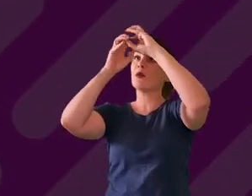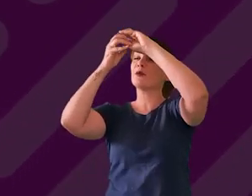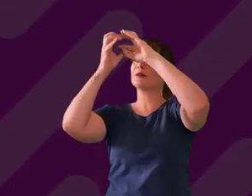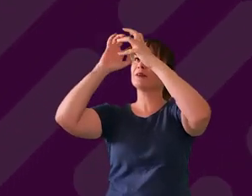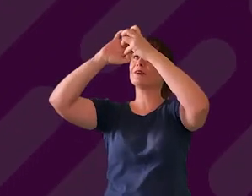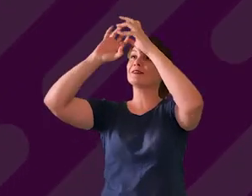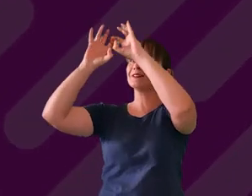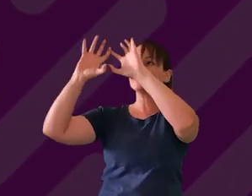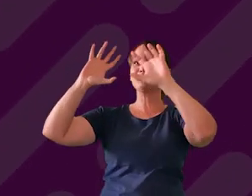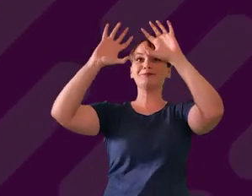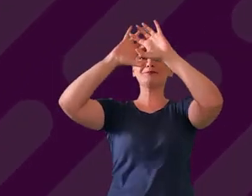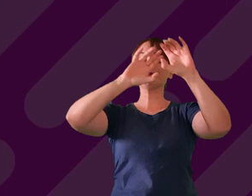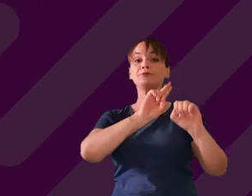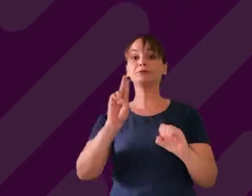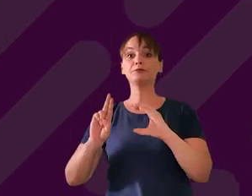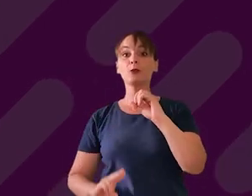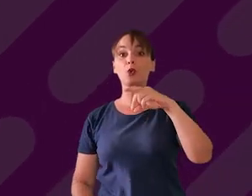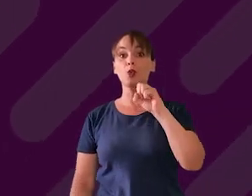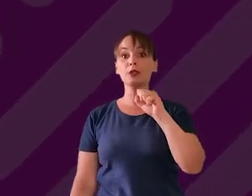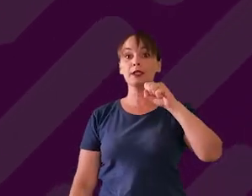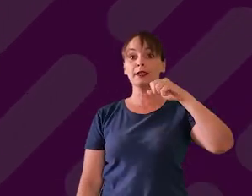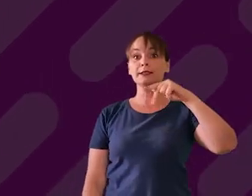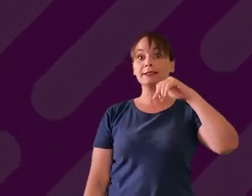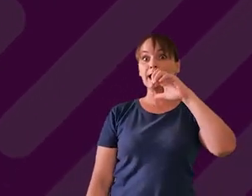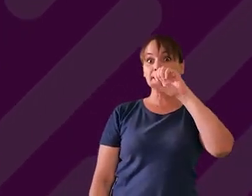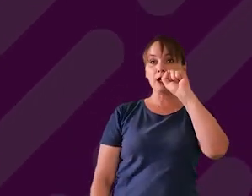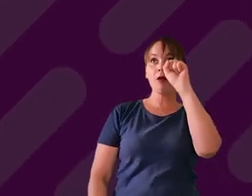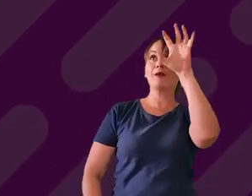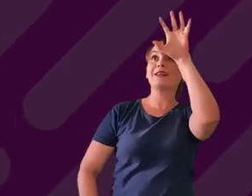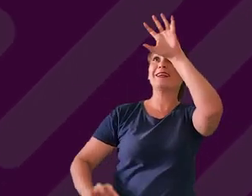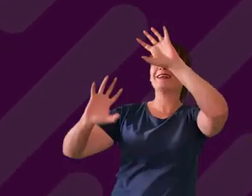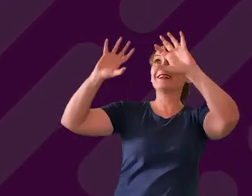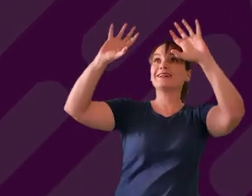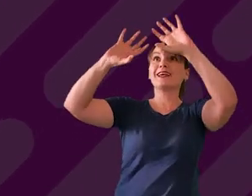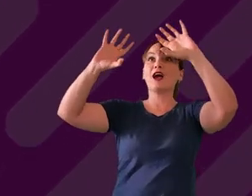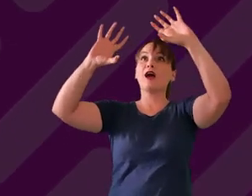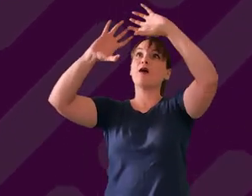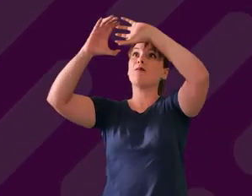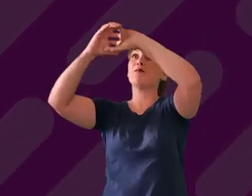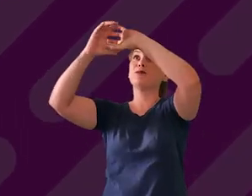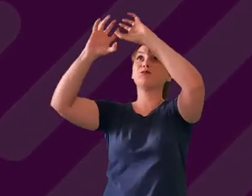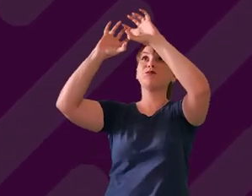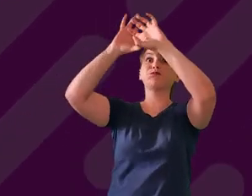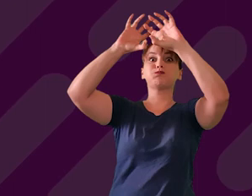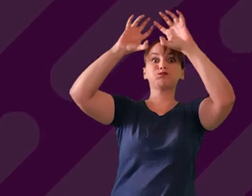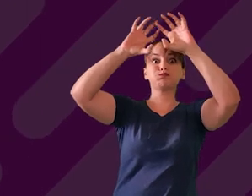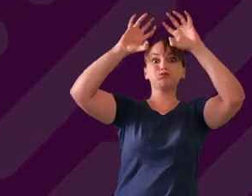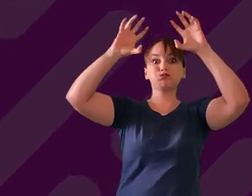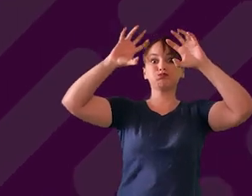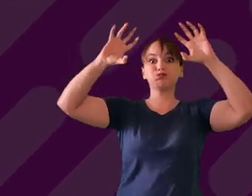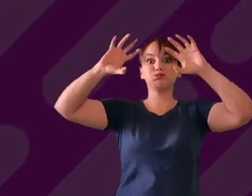é a condensação. As nuvens vão se juntando e ficando cada